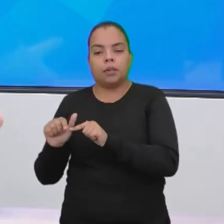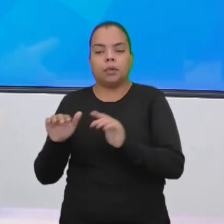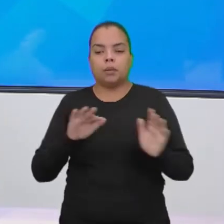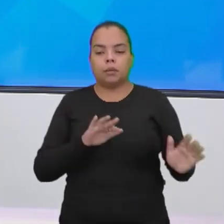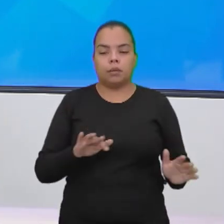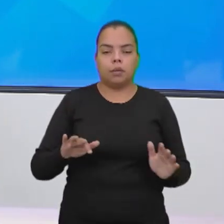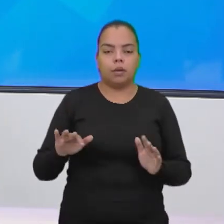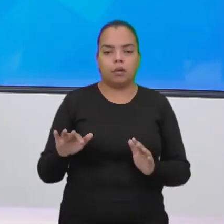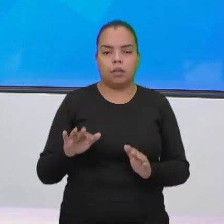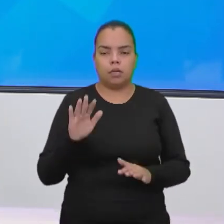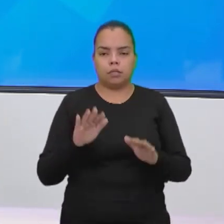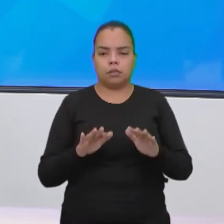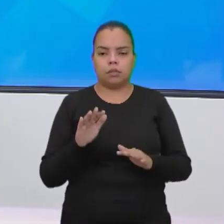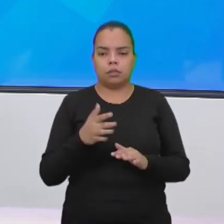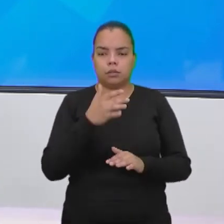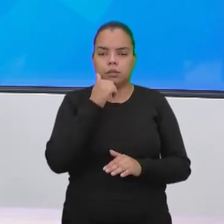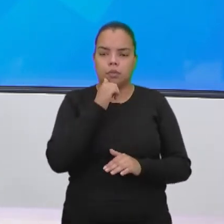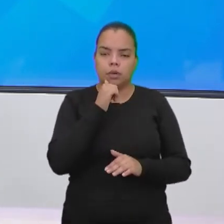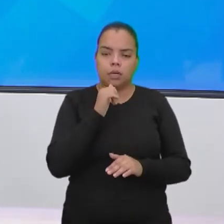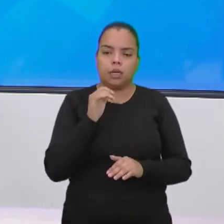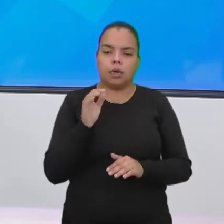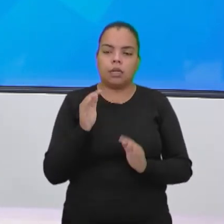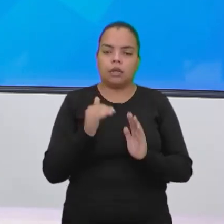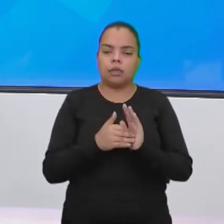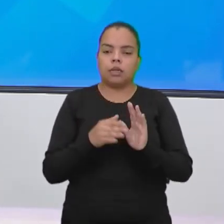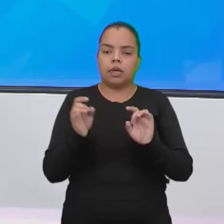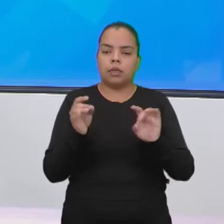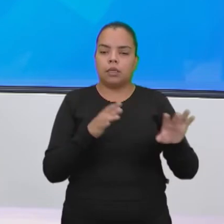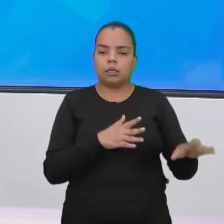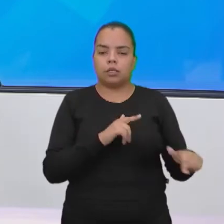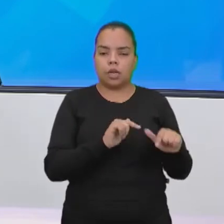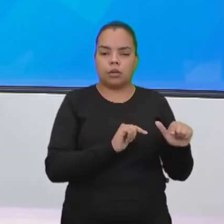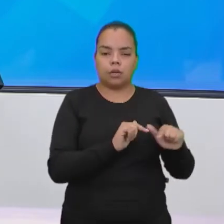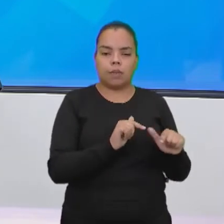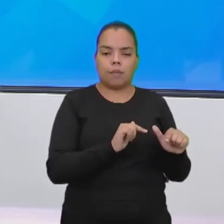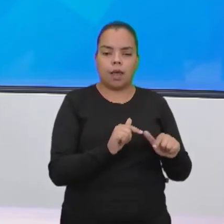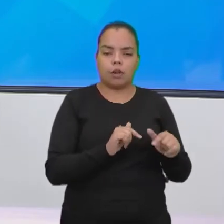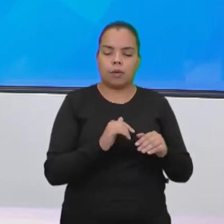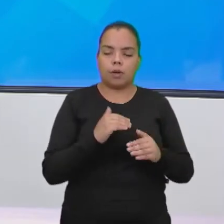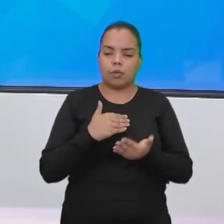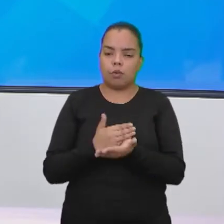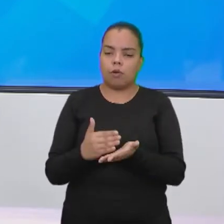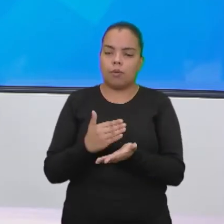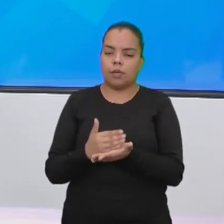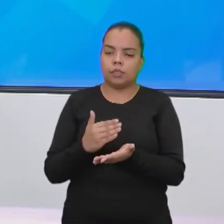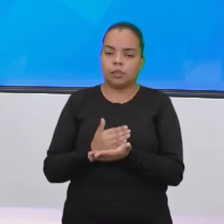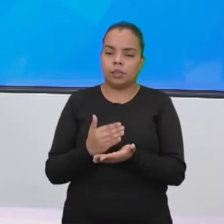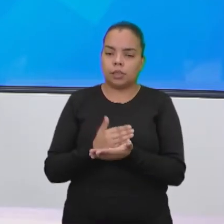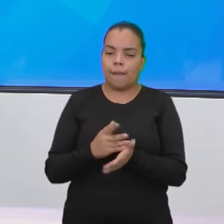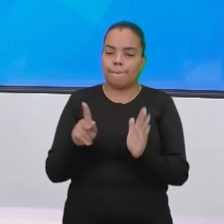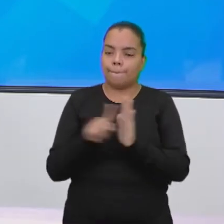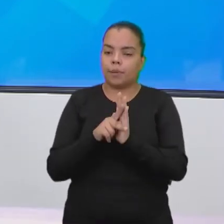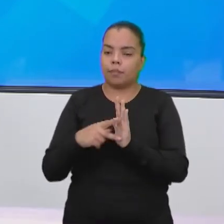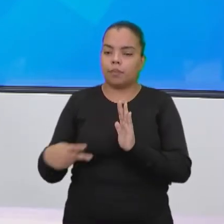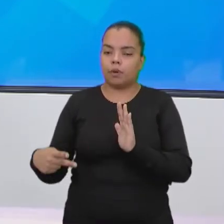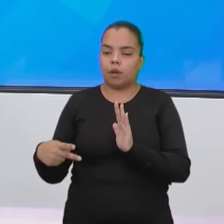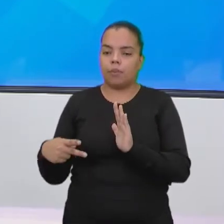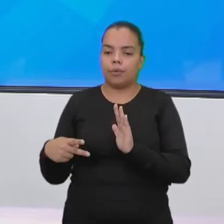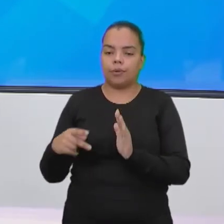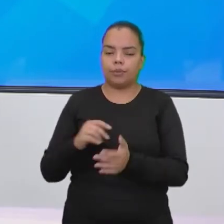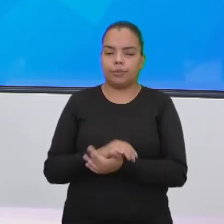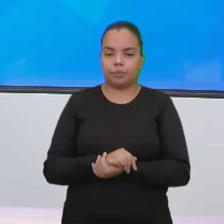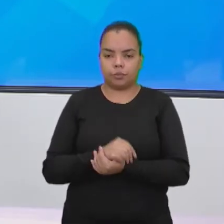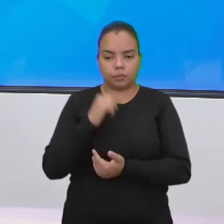Montando empresas, né, abrindo empresas. Então, vejo que, né, tem alguns lados aí, né, da pandemia que acabou